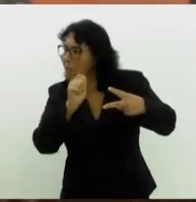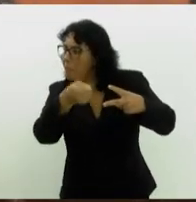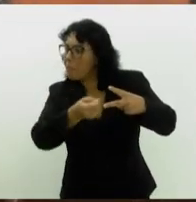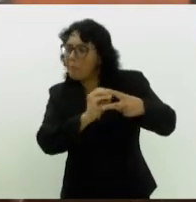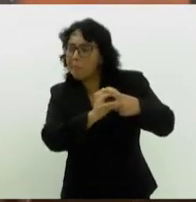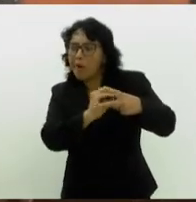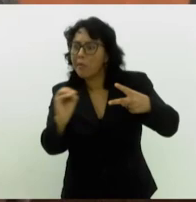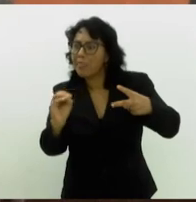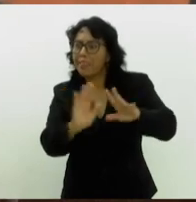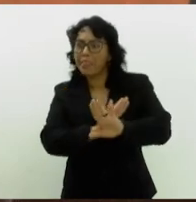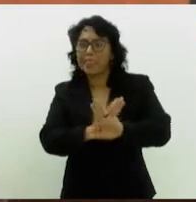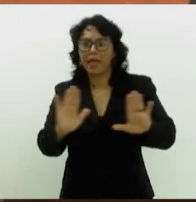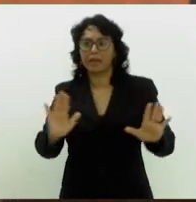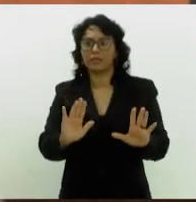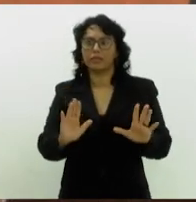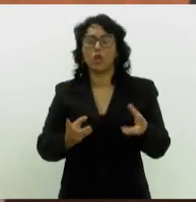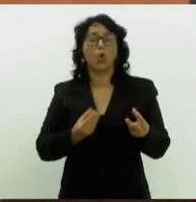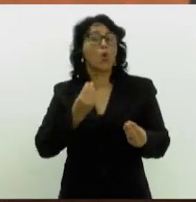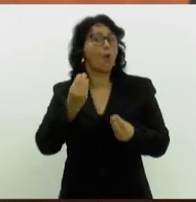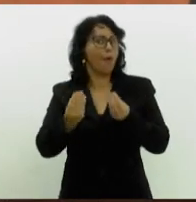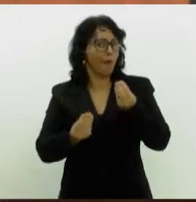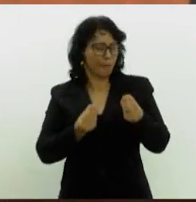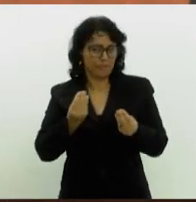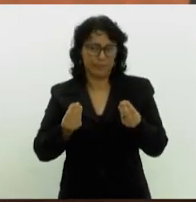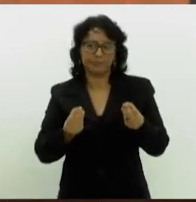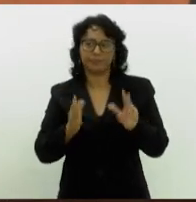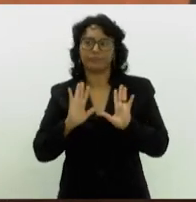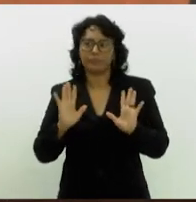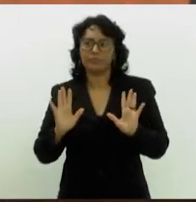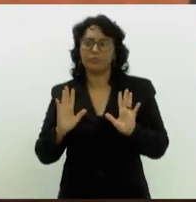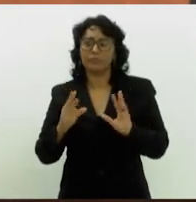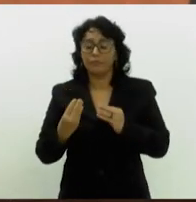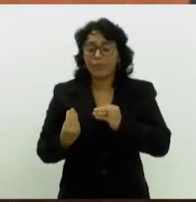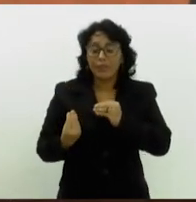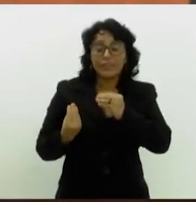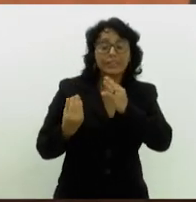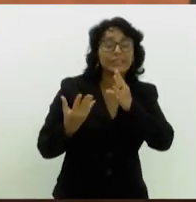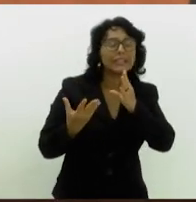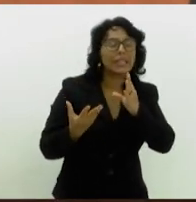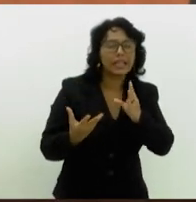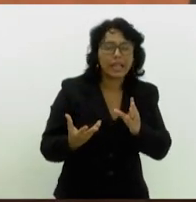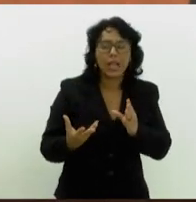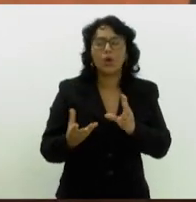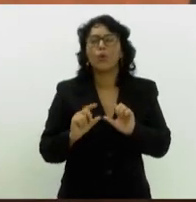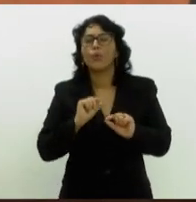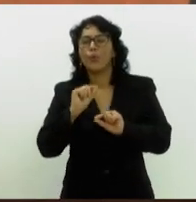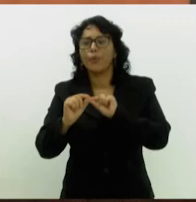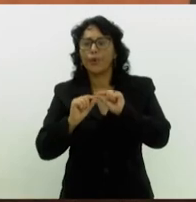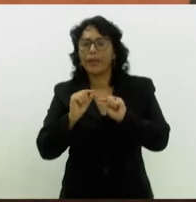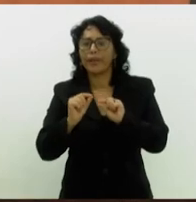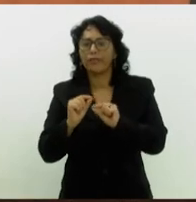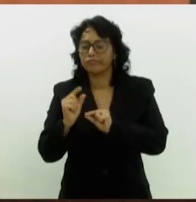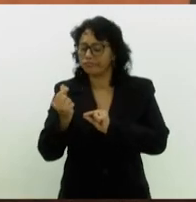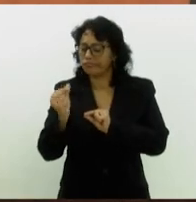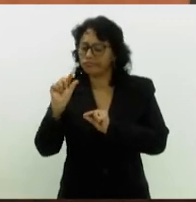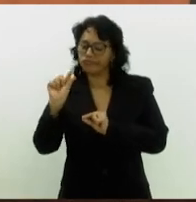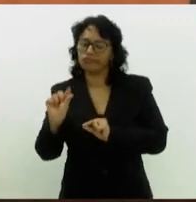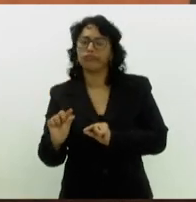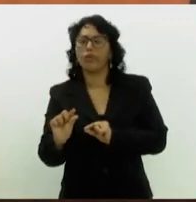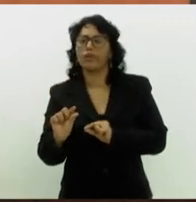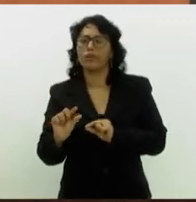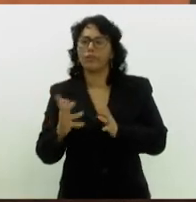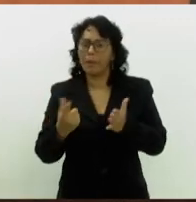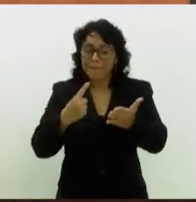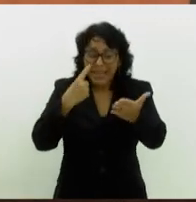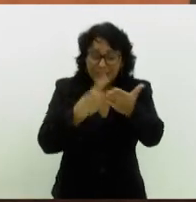ele fez o quê Ele deu a recomposição do ano 2022 para 23 não aquilo que tava aprovado no